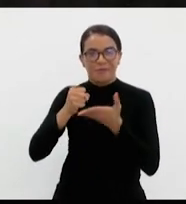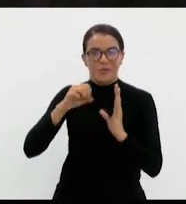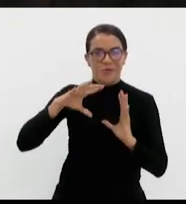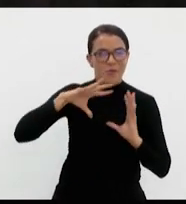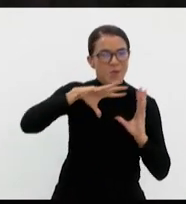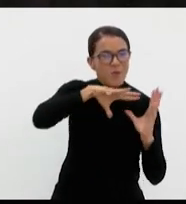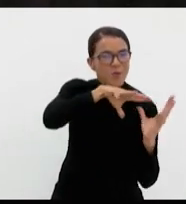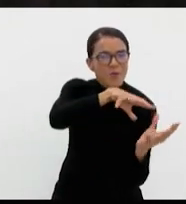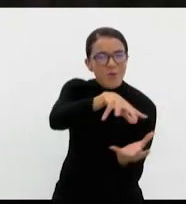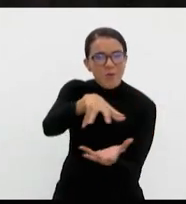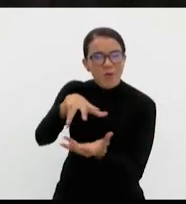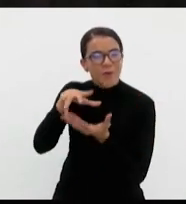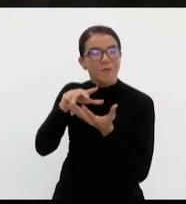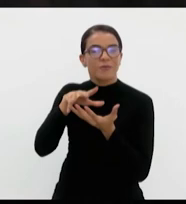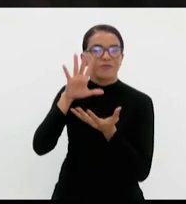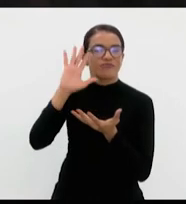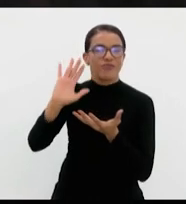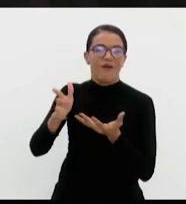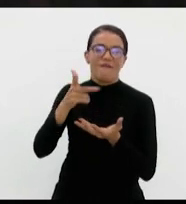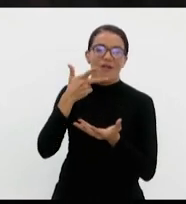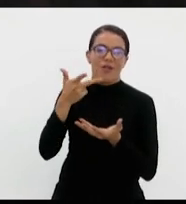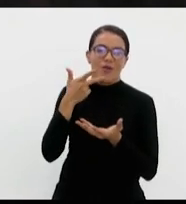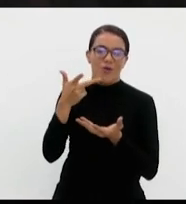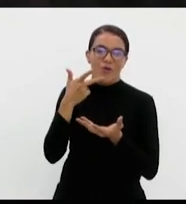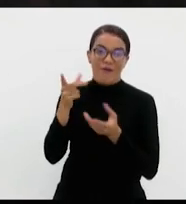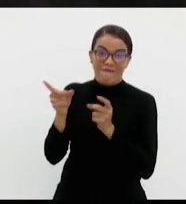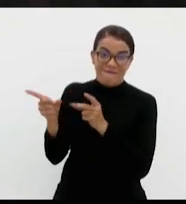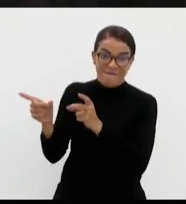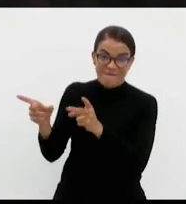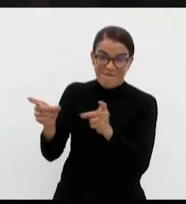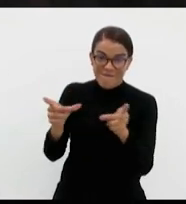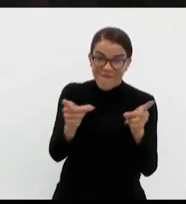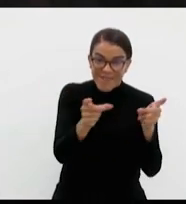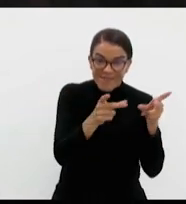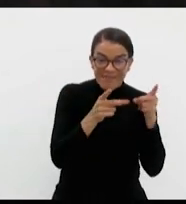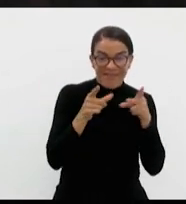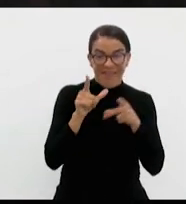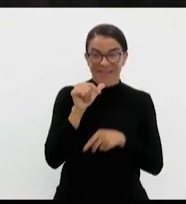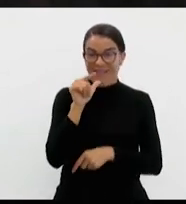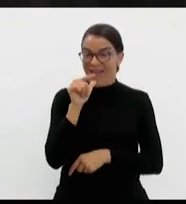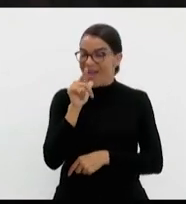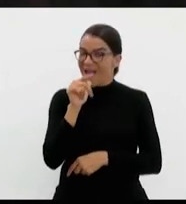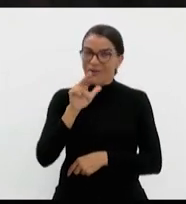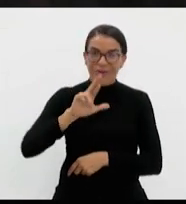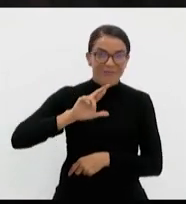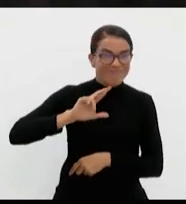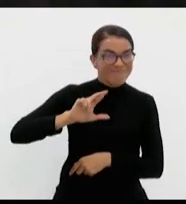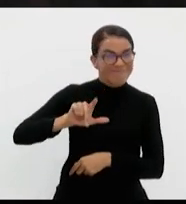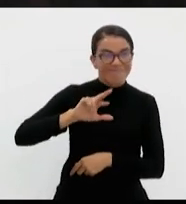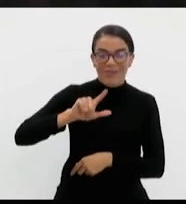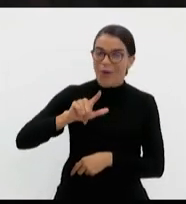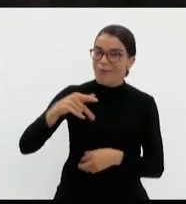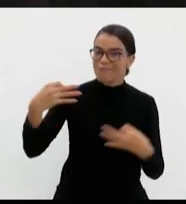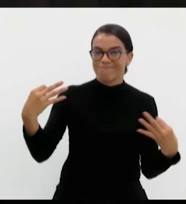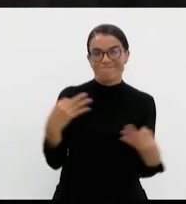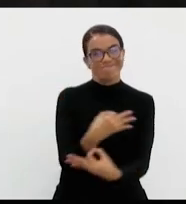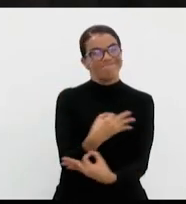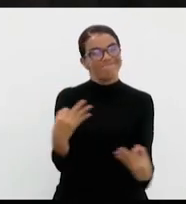mostrou que a concessão de água e esgoto à iniciativa privada não deu